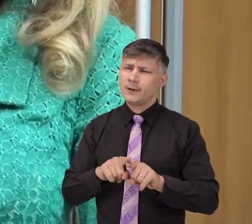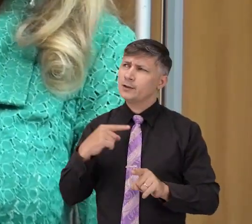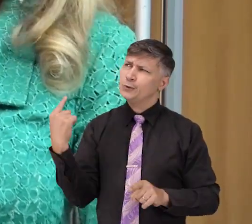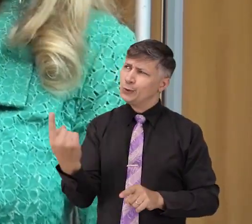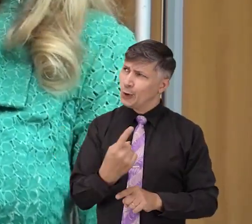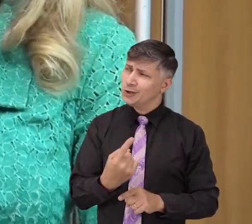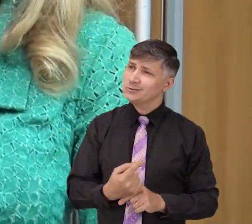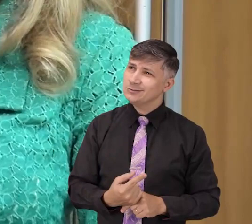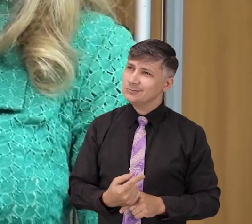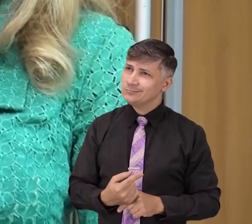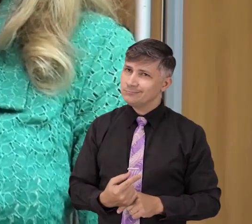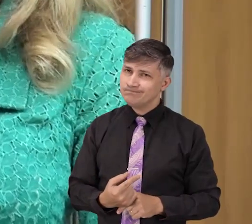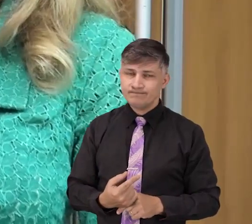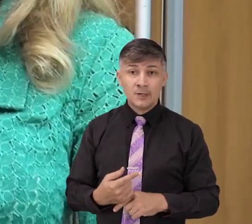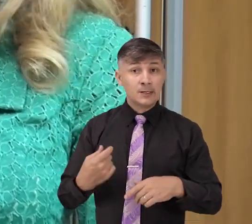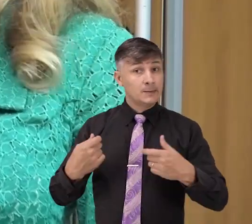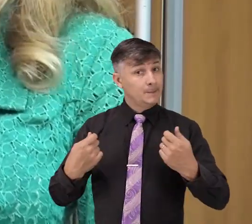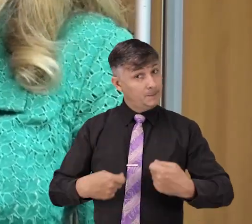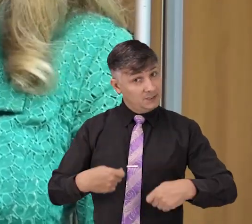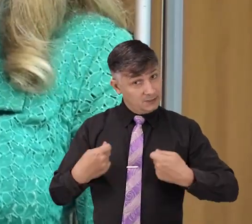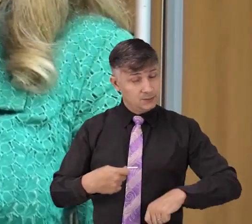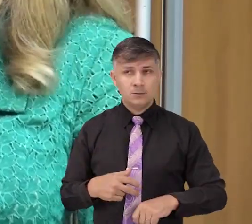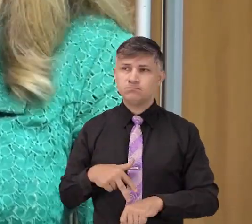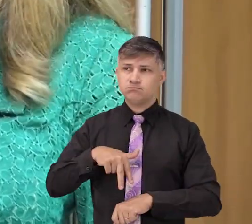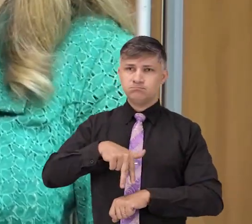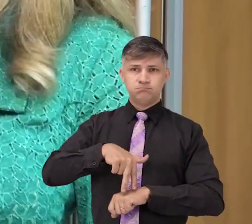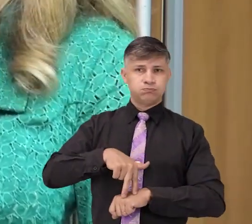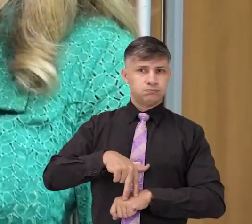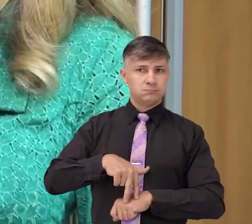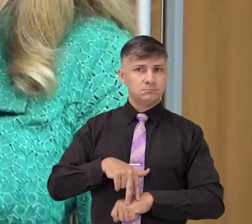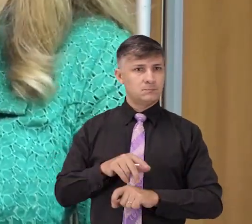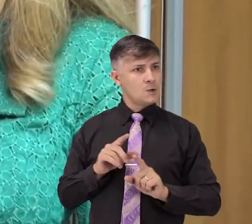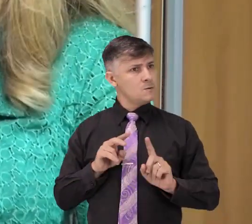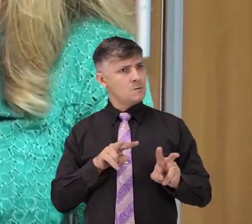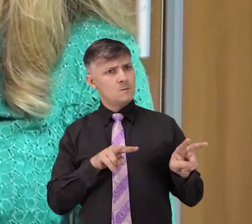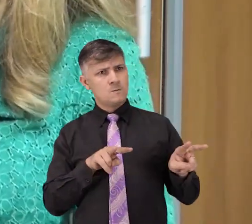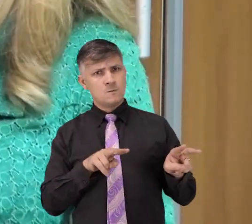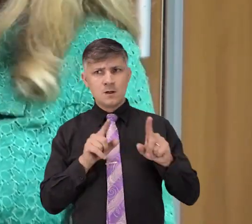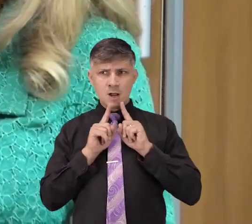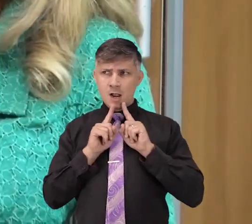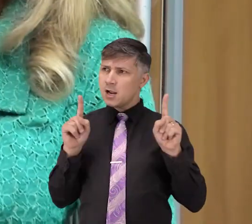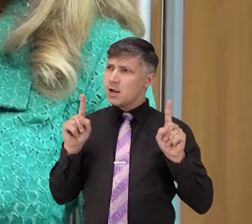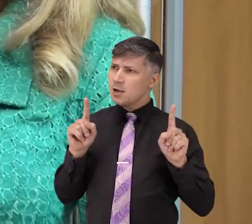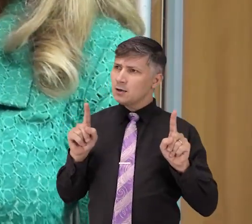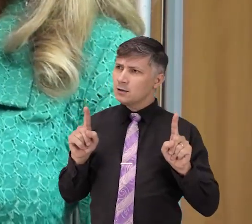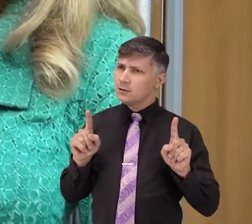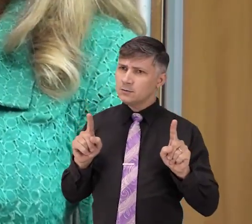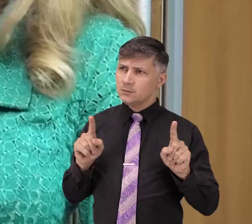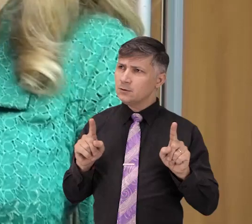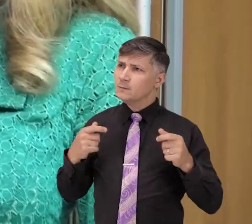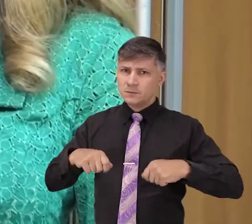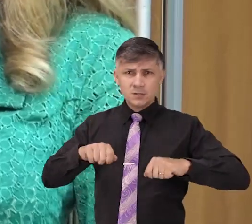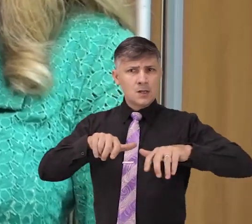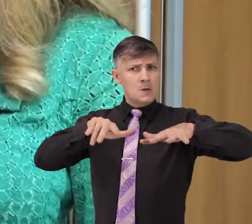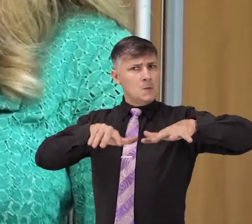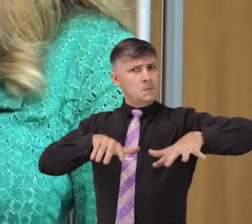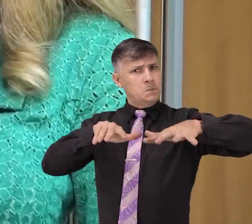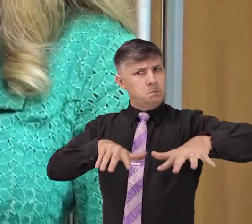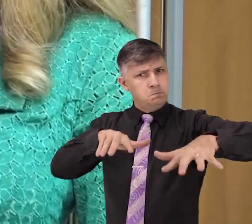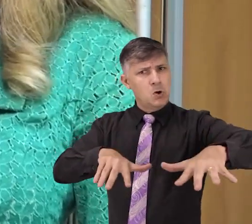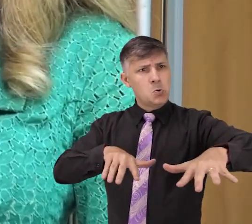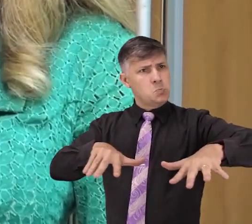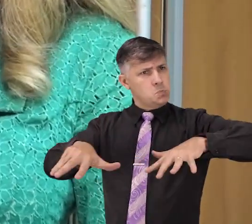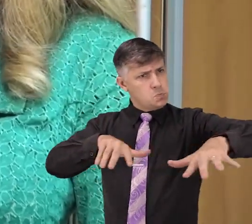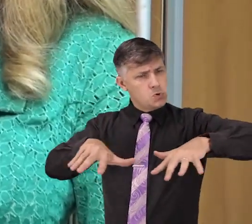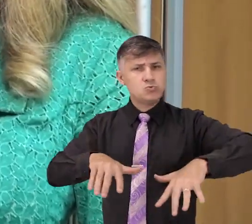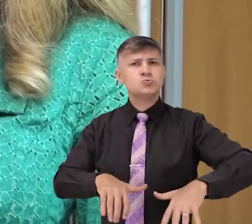eu acho que nos leva a ter essa postura crítica, essa postura de sermos militantes. Nós